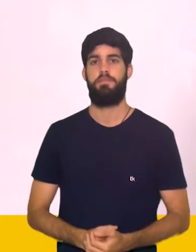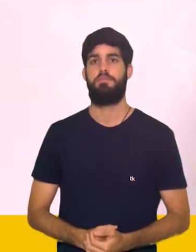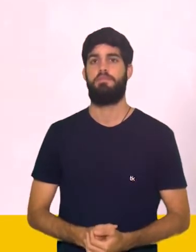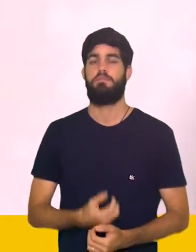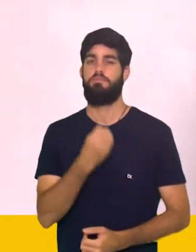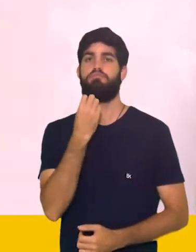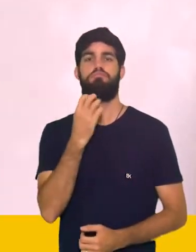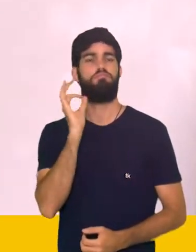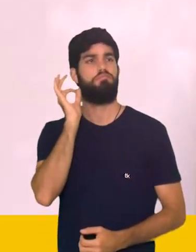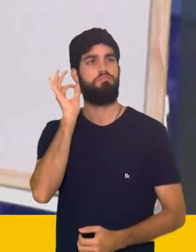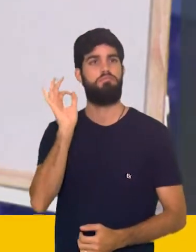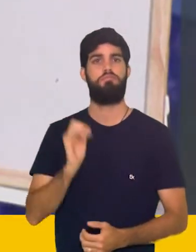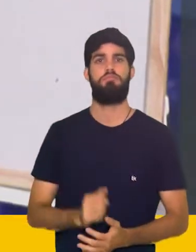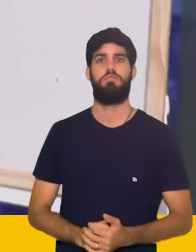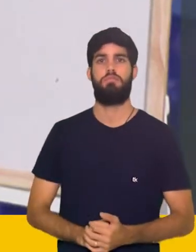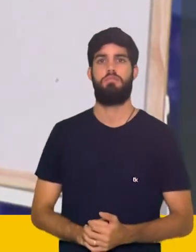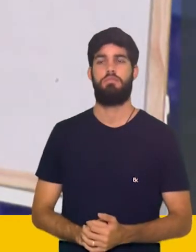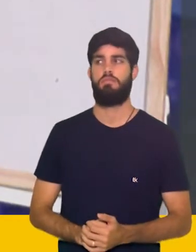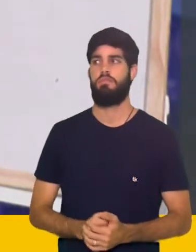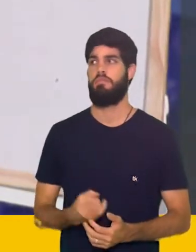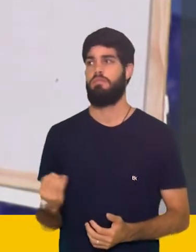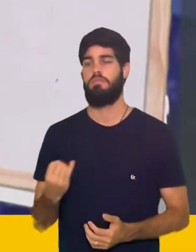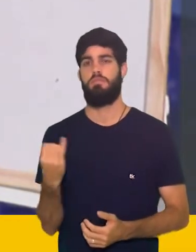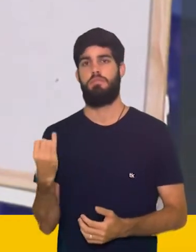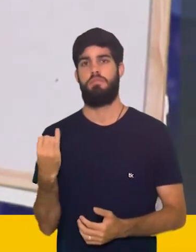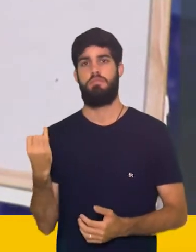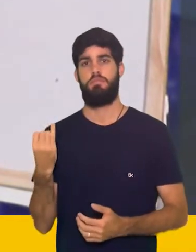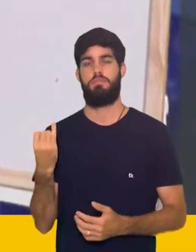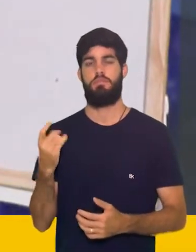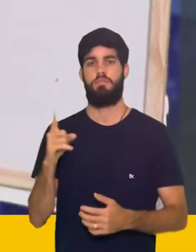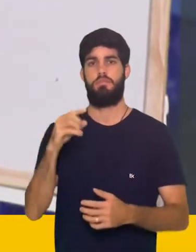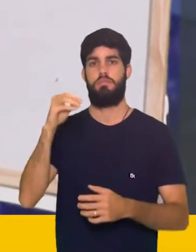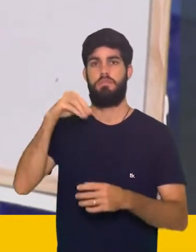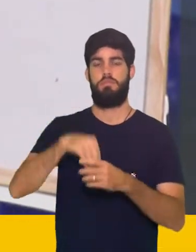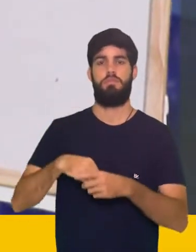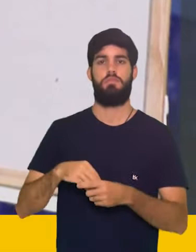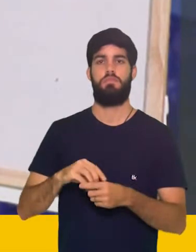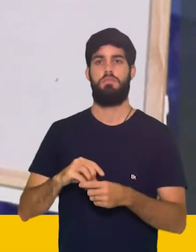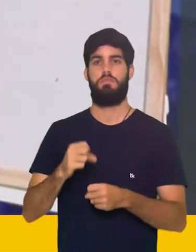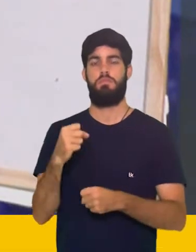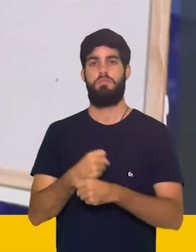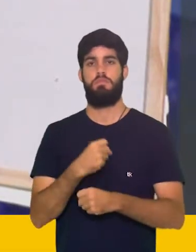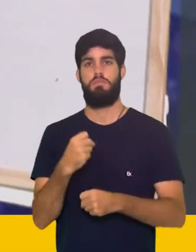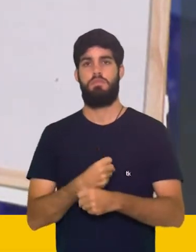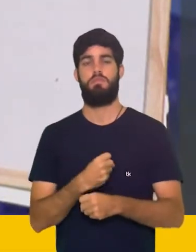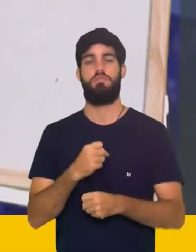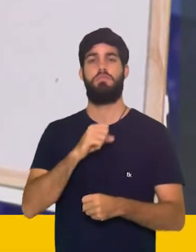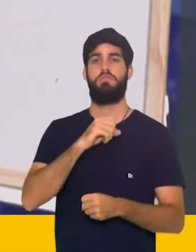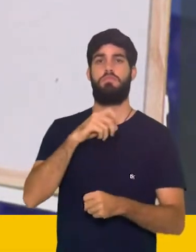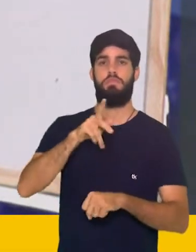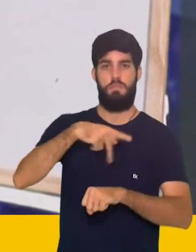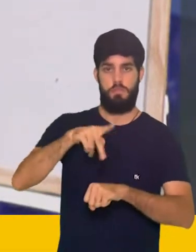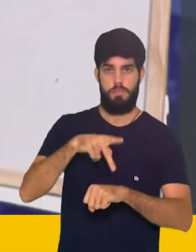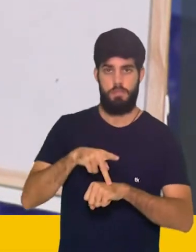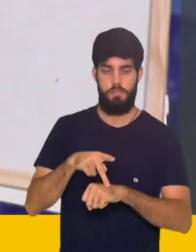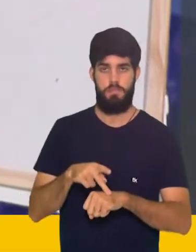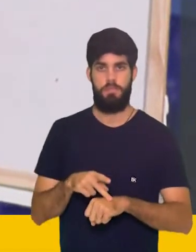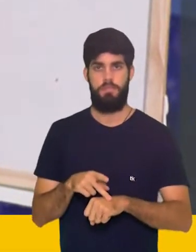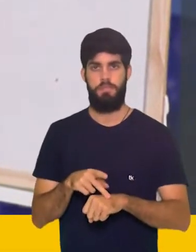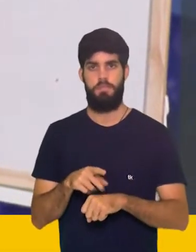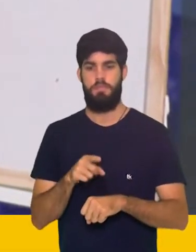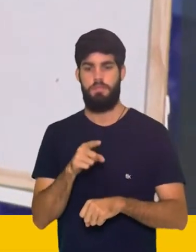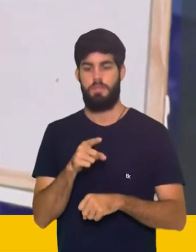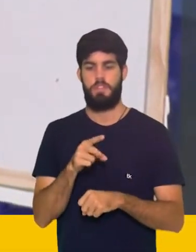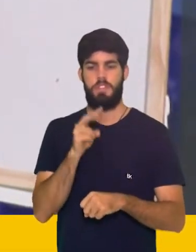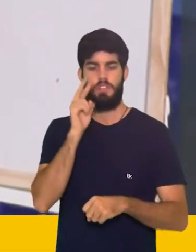Aí, bom, ótimo. A importância do voto na construção do país. Qual é essa importância? Quando você ouve